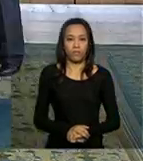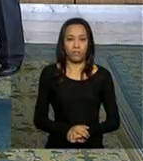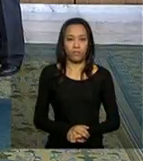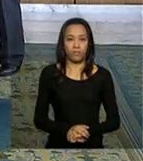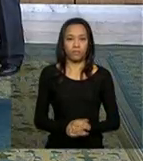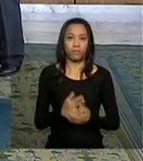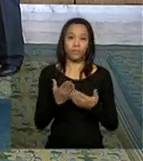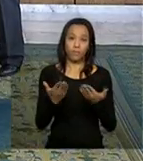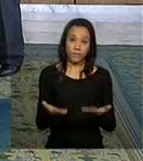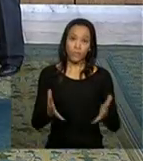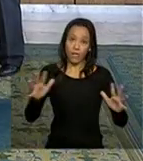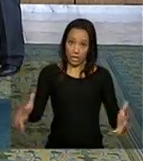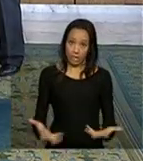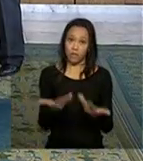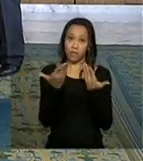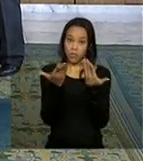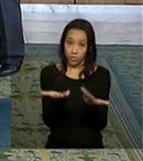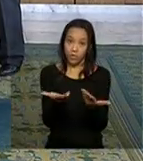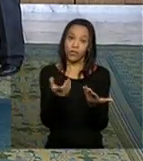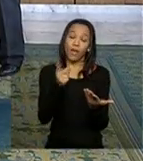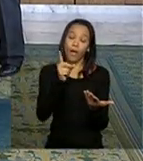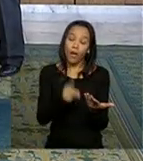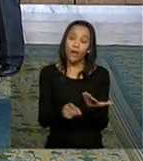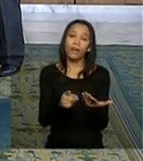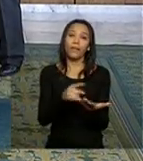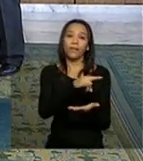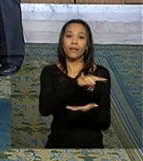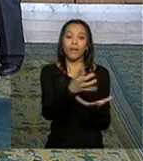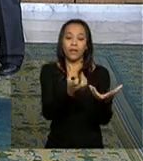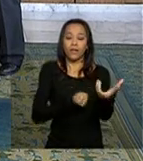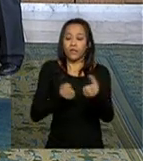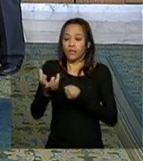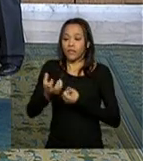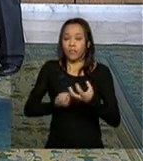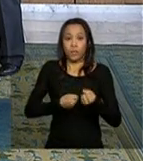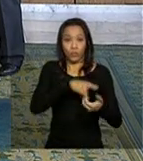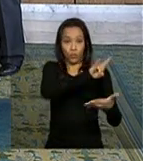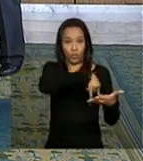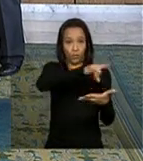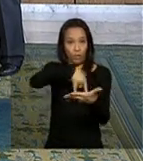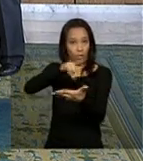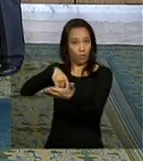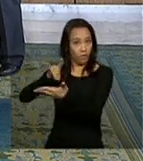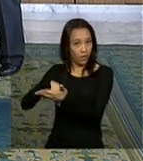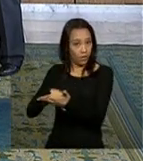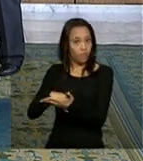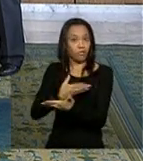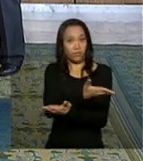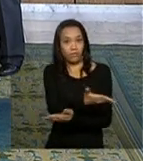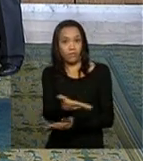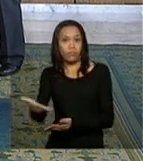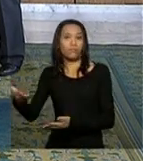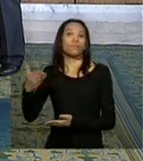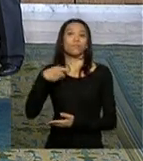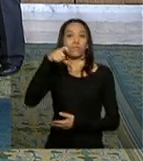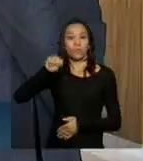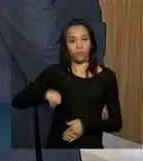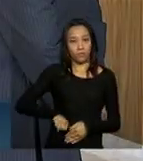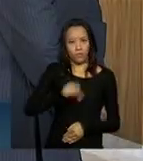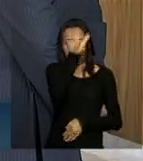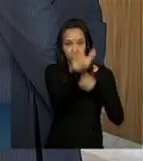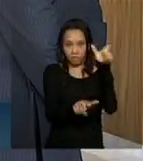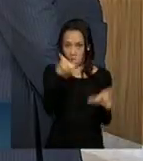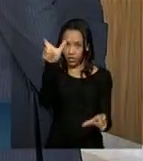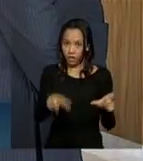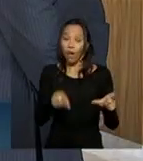A cerimônia, lembrando que a cerimônia de credenciais, de entrega dessas credenciais, é uma formalidade estabelecida